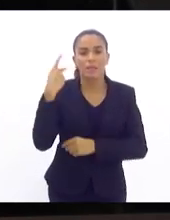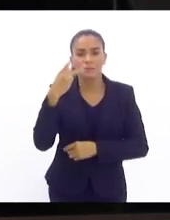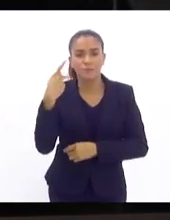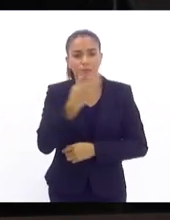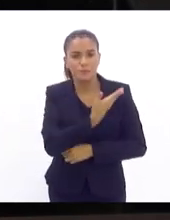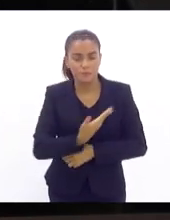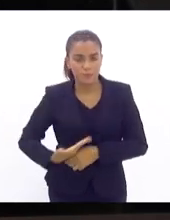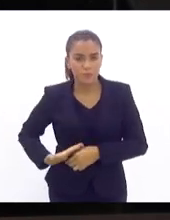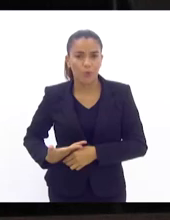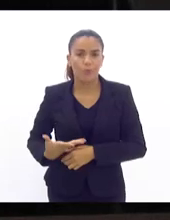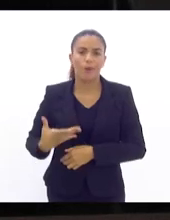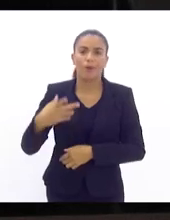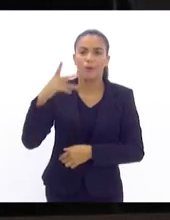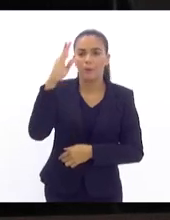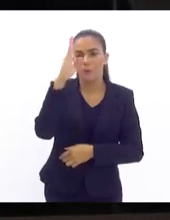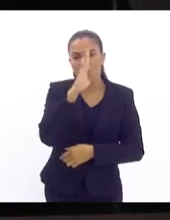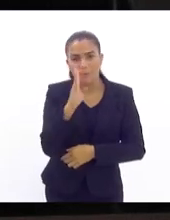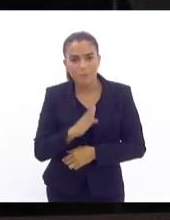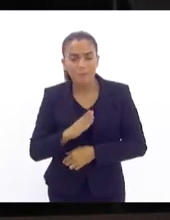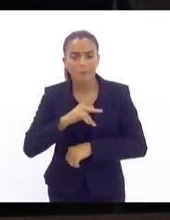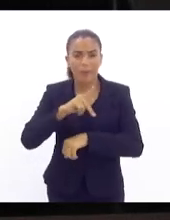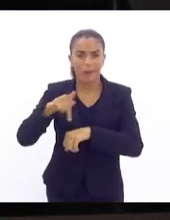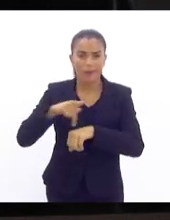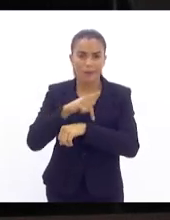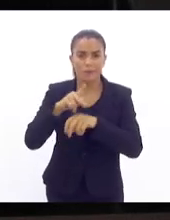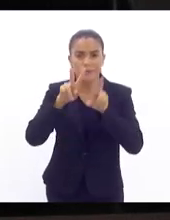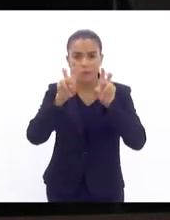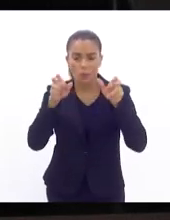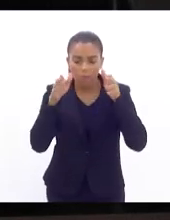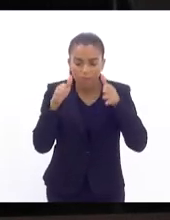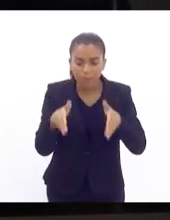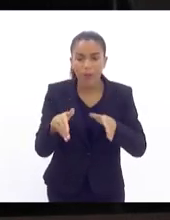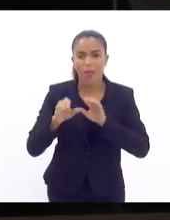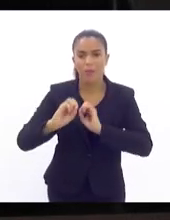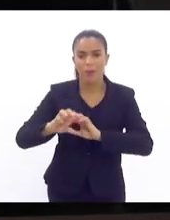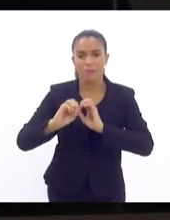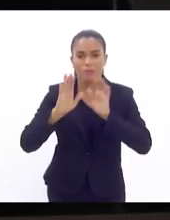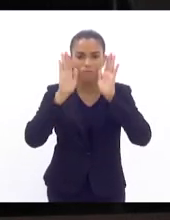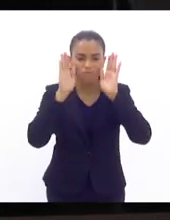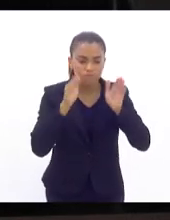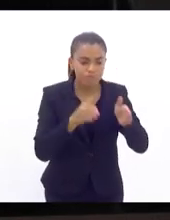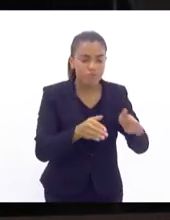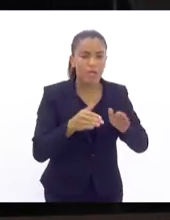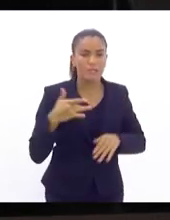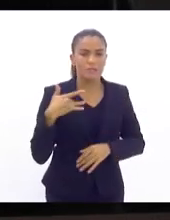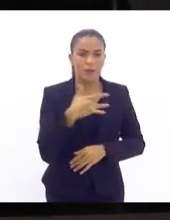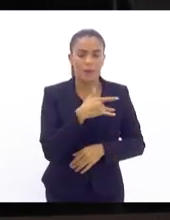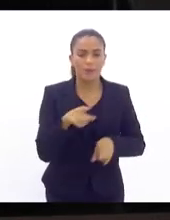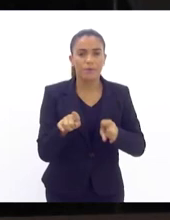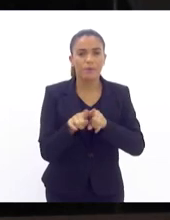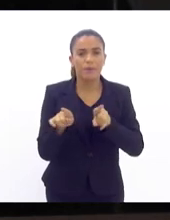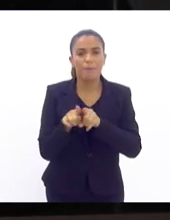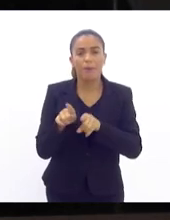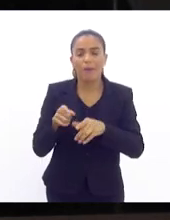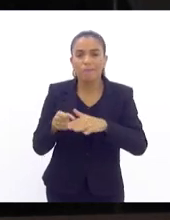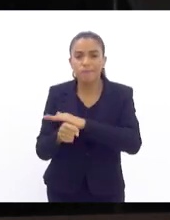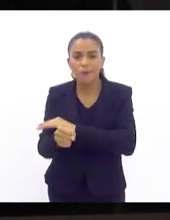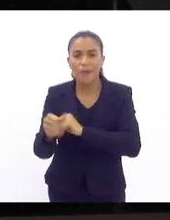públicas no país, no que se refere à educação, à saúde e ao acesso ao emprego.